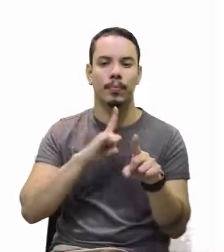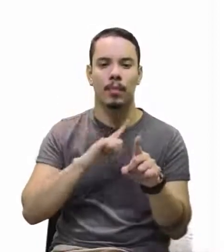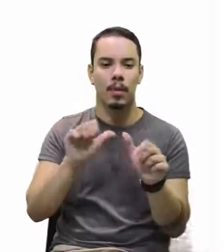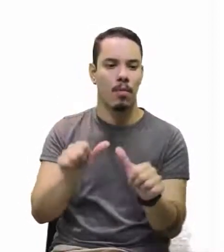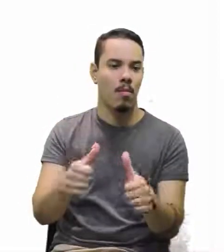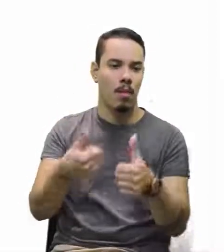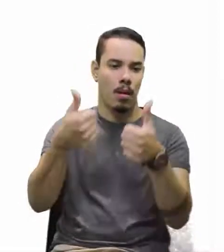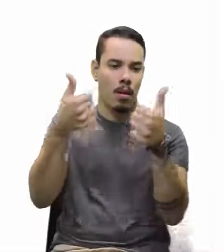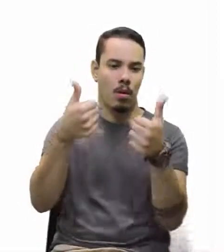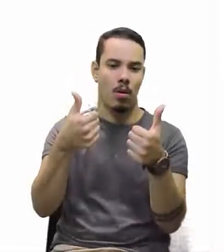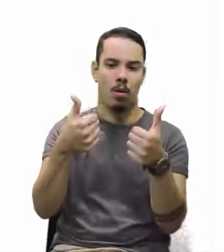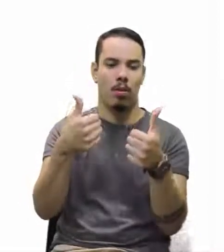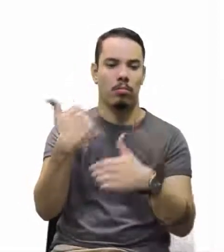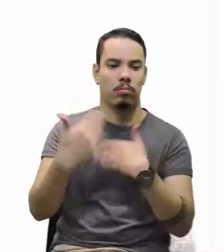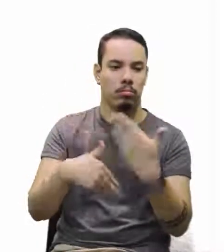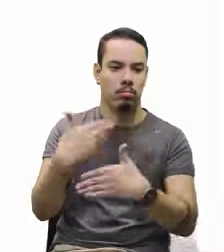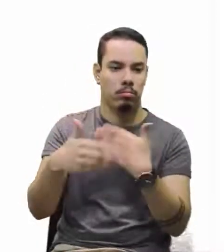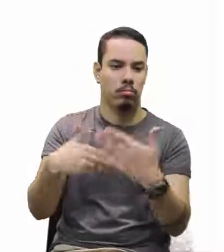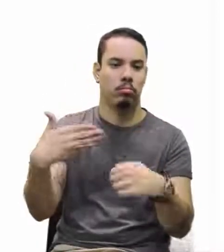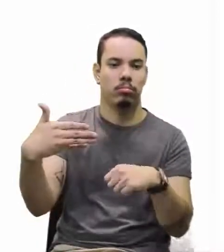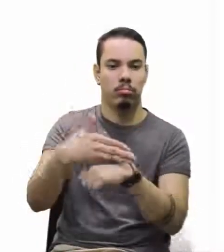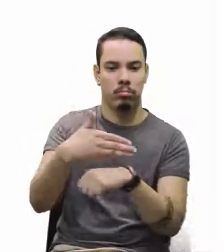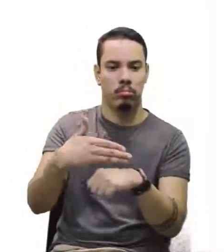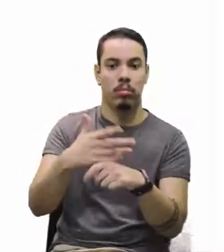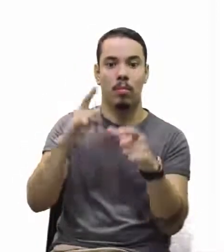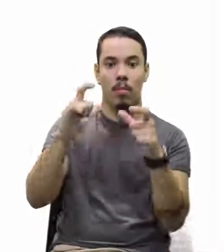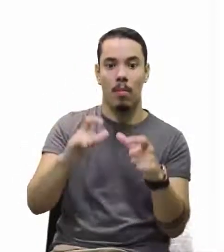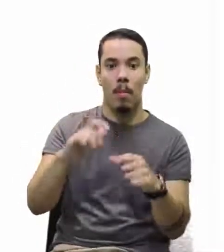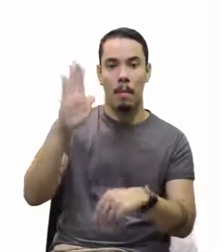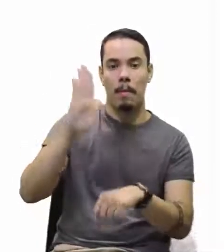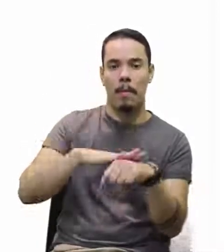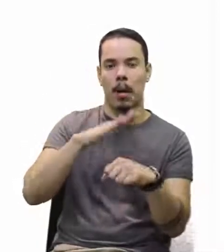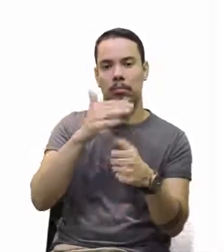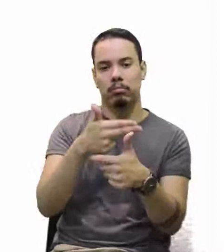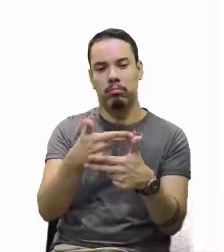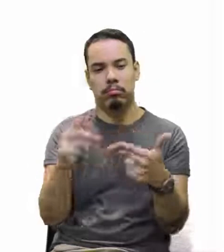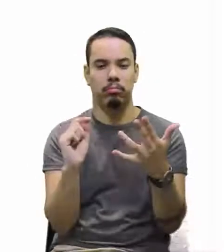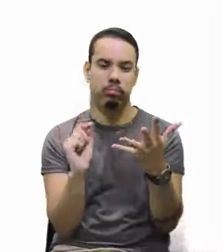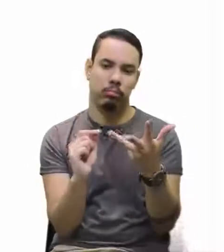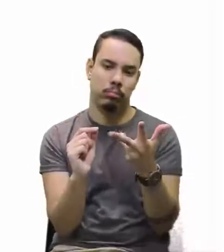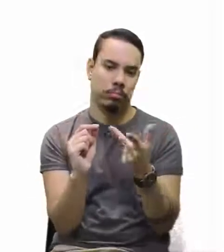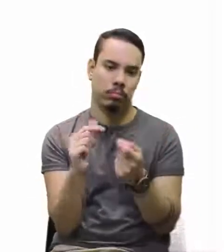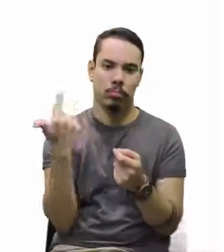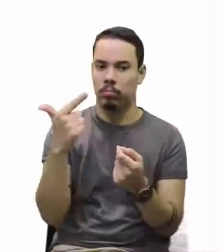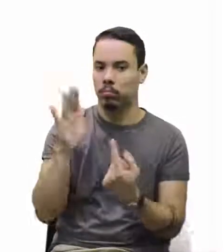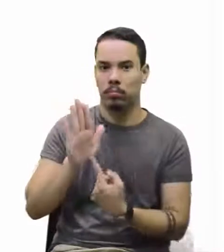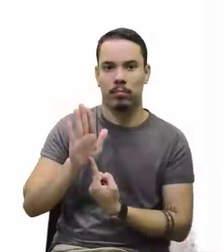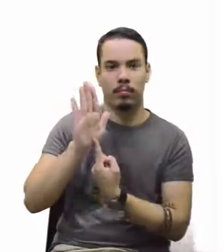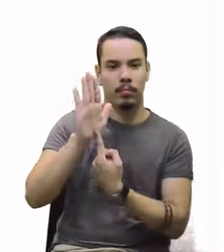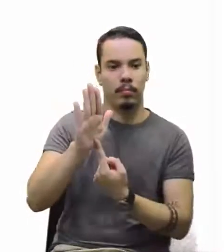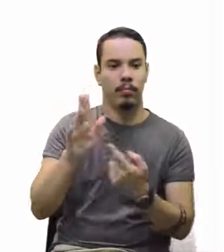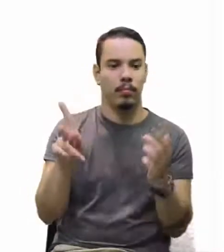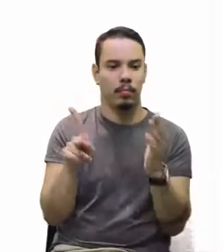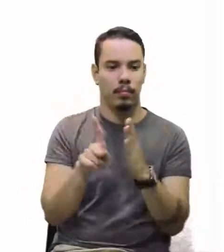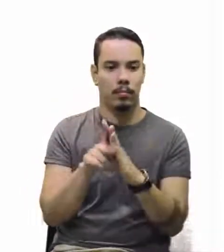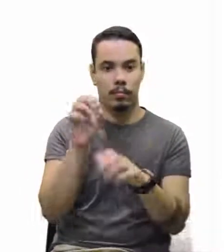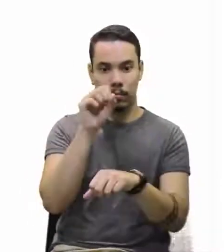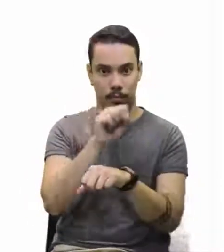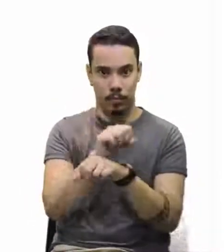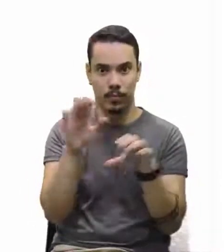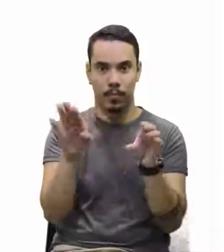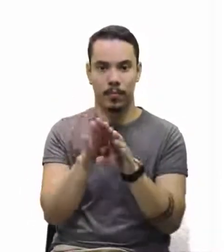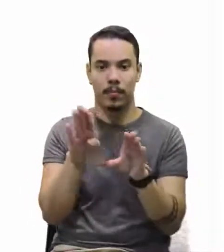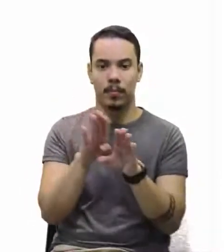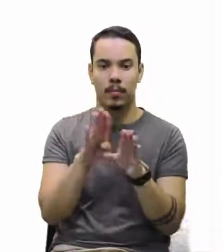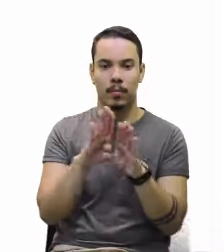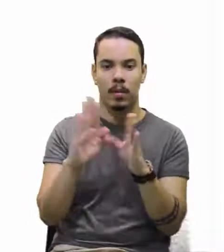em altas frequências, onde são mais empregados. Não apresentam correntes parasitas, além de